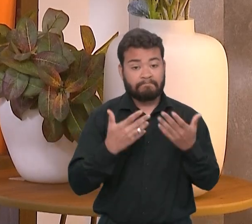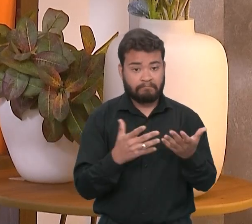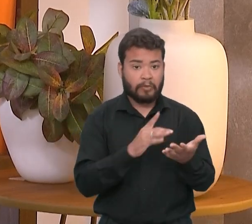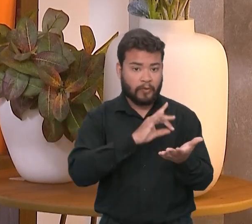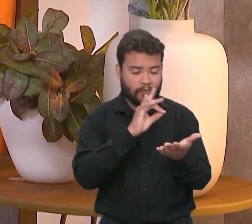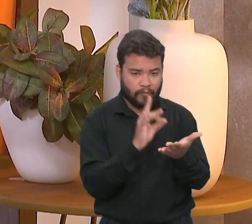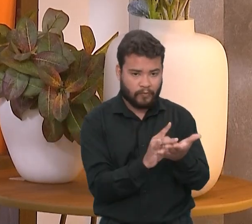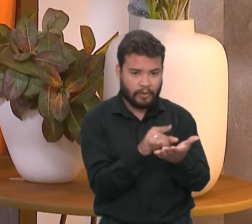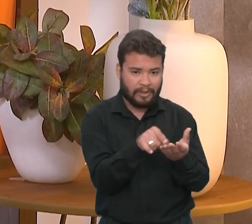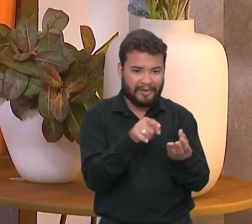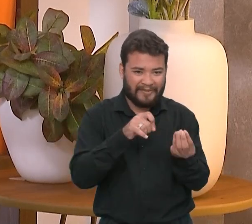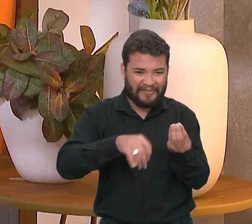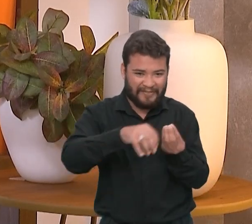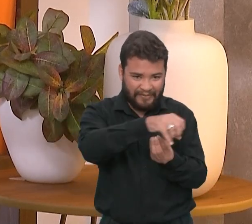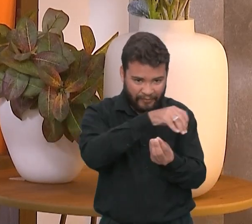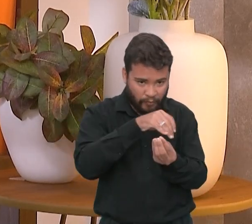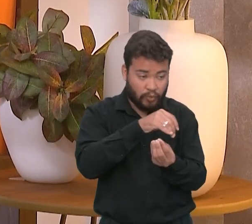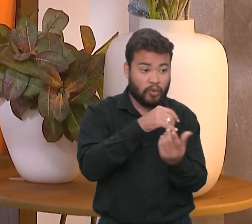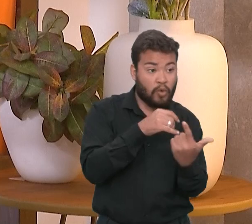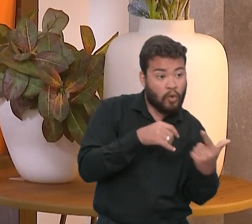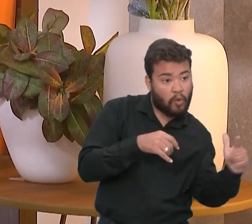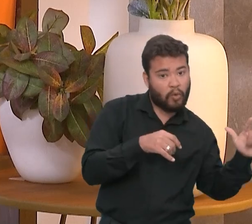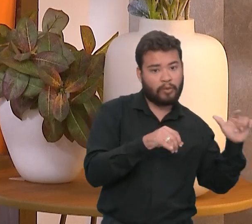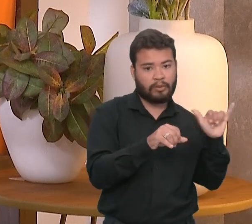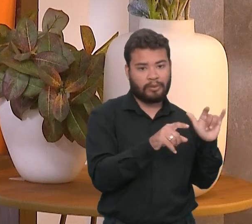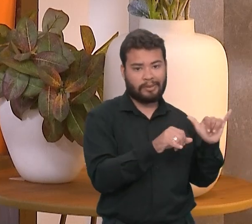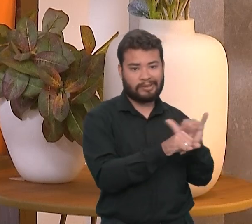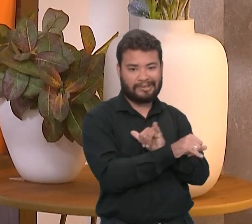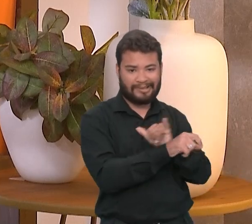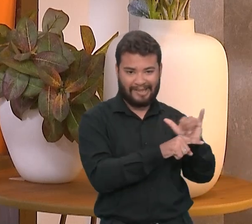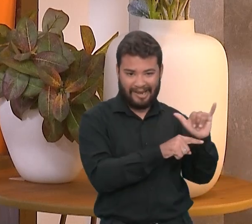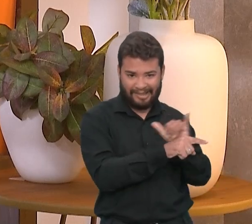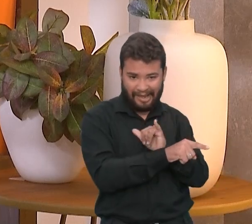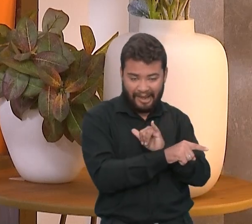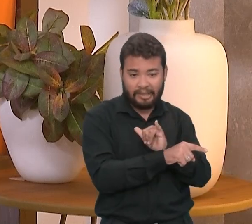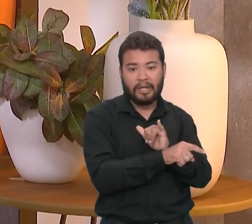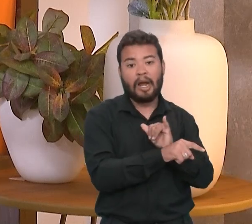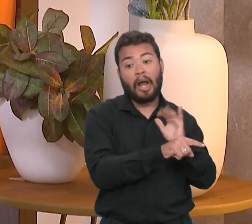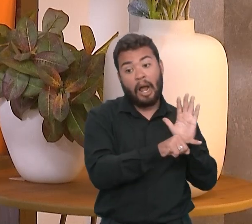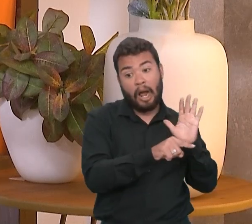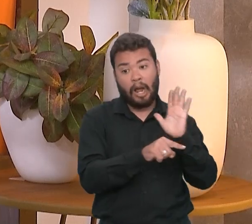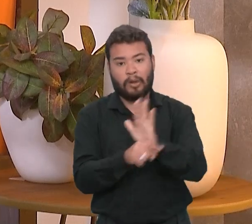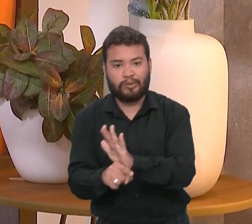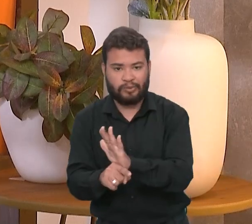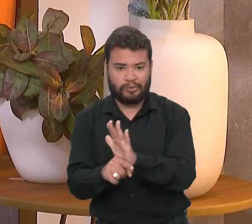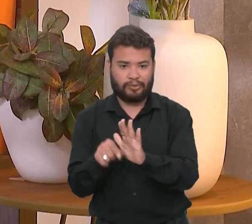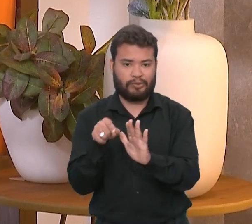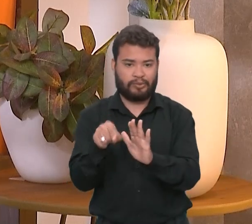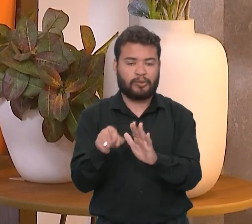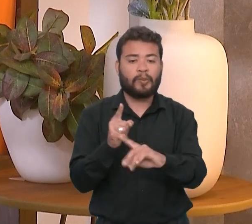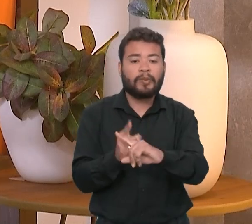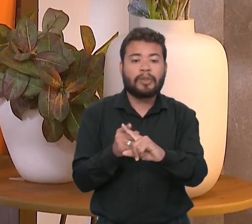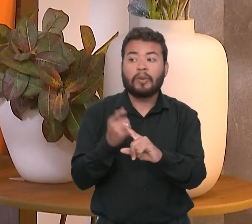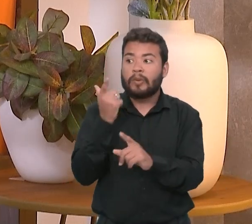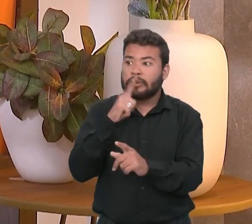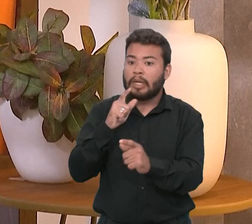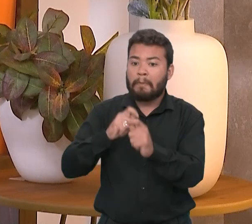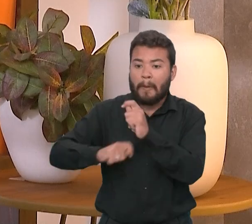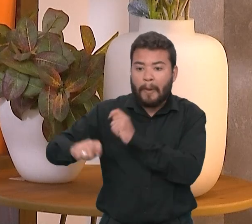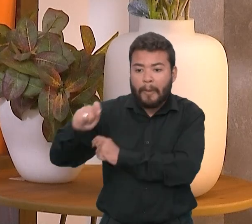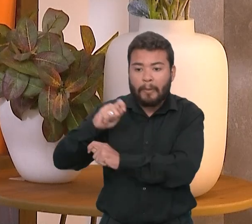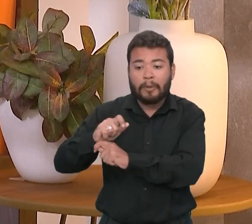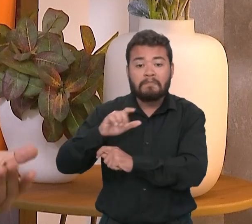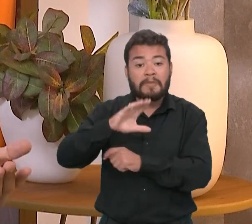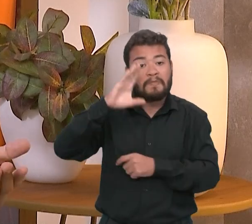presença do fungo que inibe o crescimento desse patógeno é um benefício grandioso, obviamente para a economia, mas também para o meio ambiente,